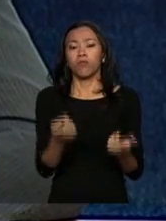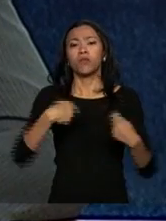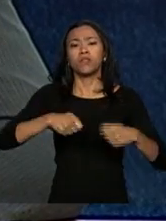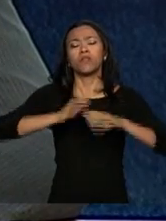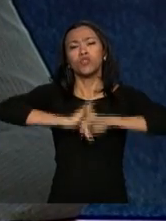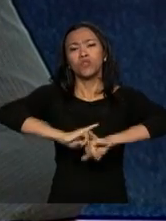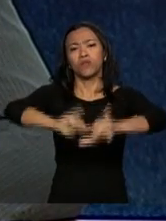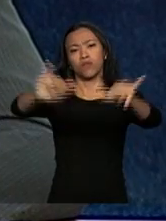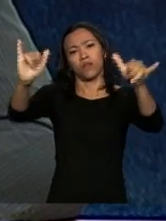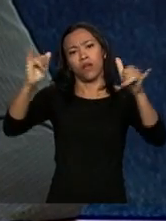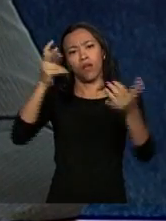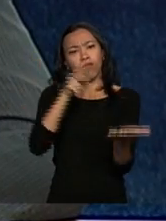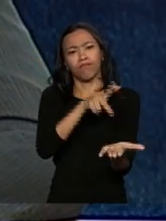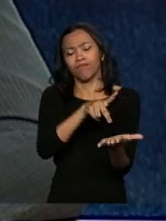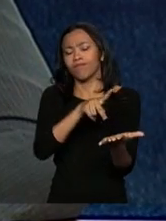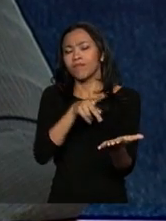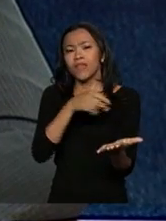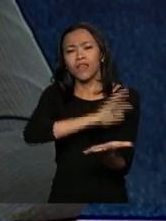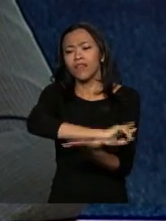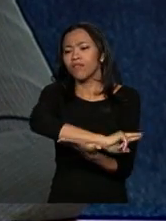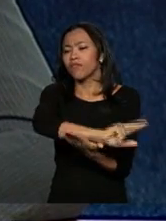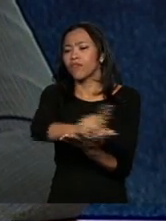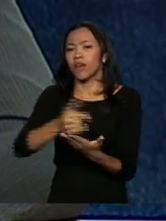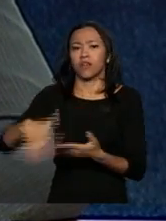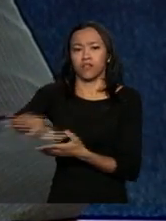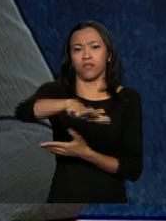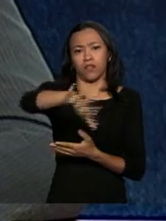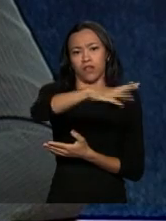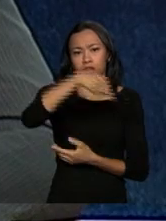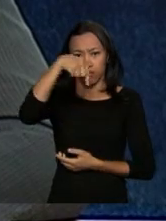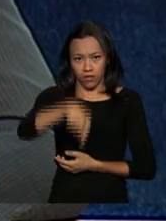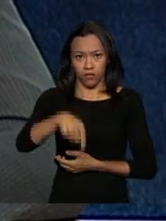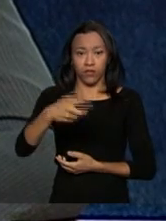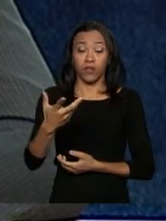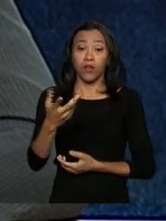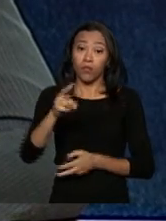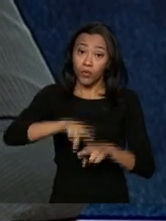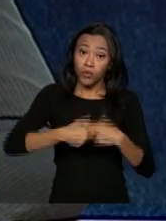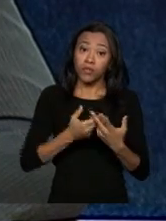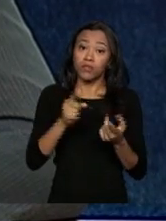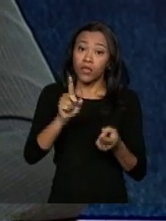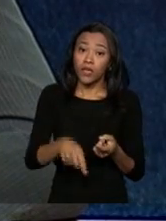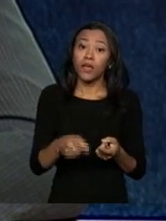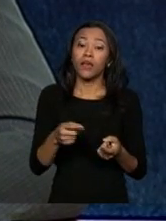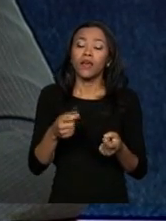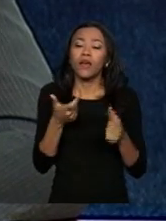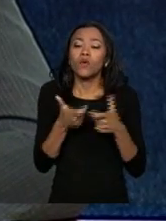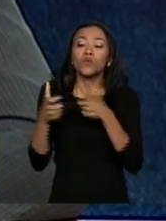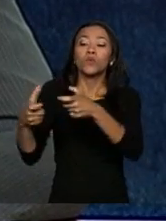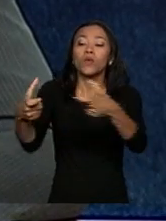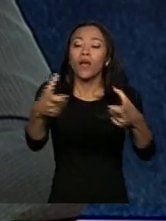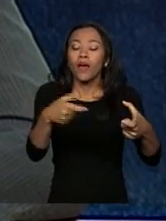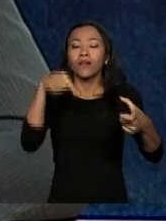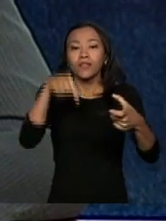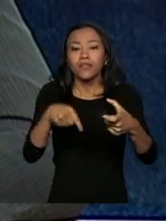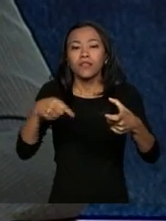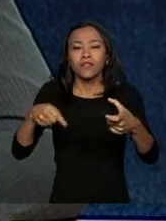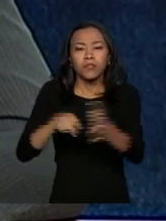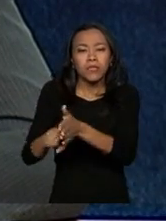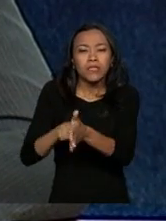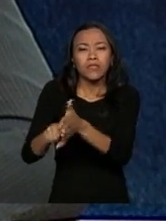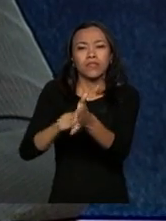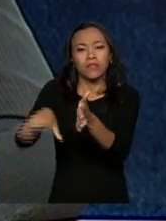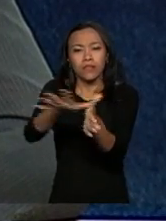mais presente em todas as áreas eh e nisso daí os arranjos produtivos locais podem ser um instrumento De grande